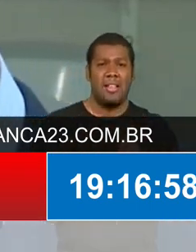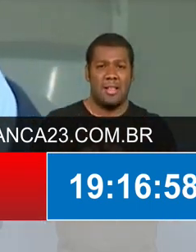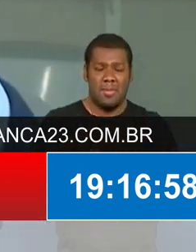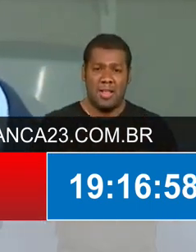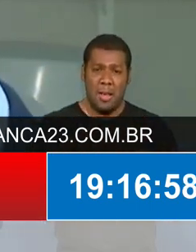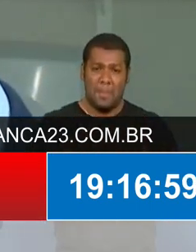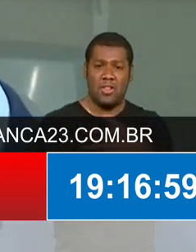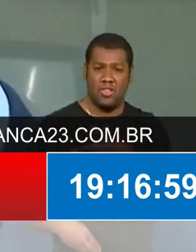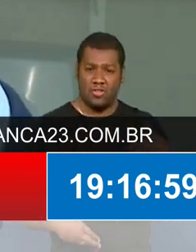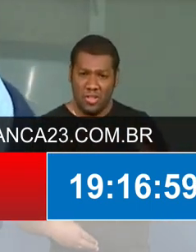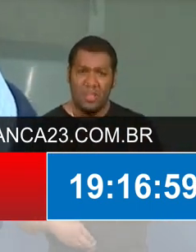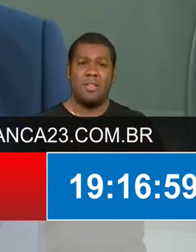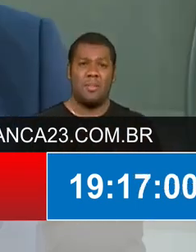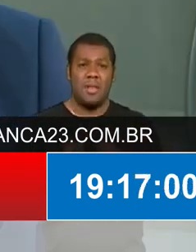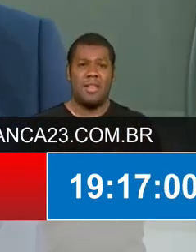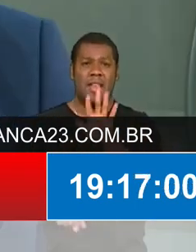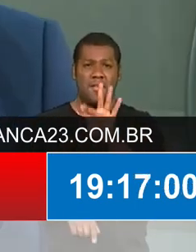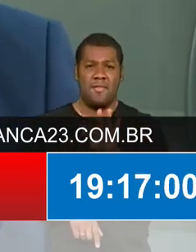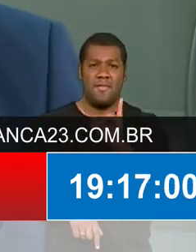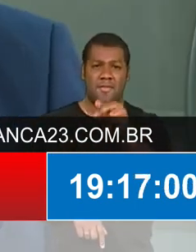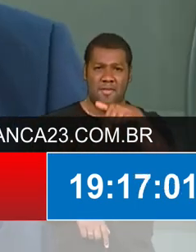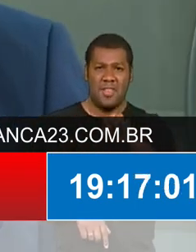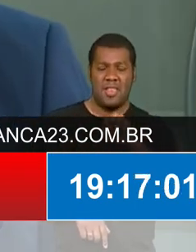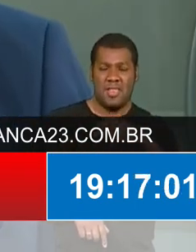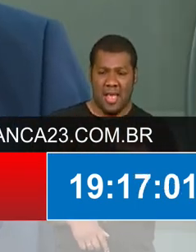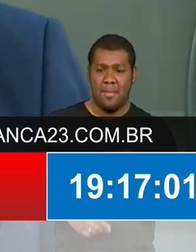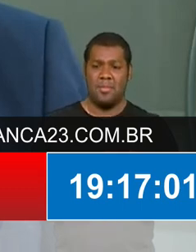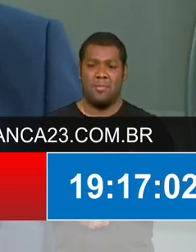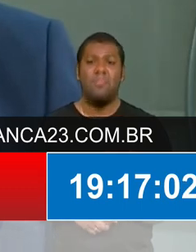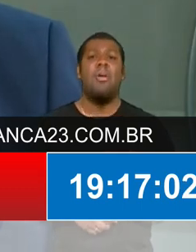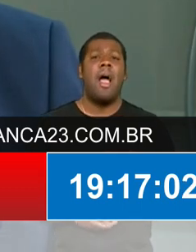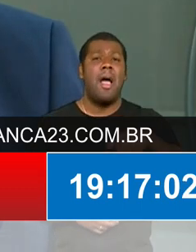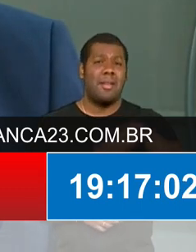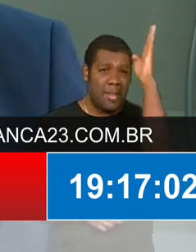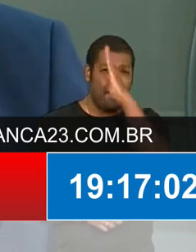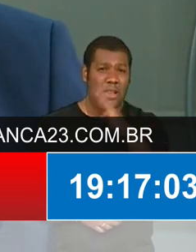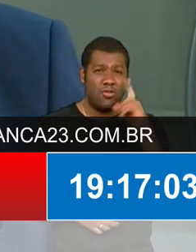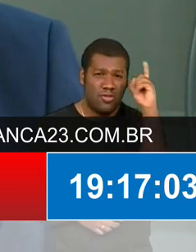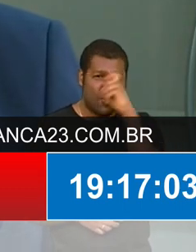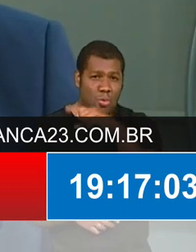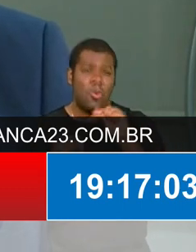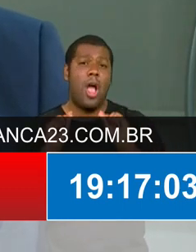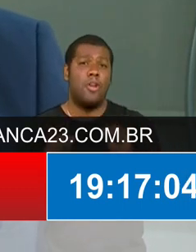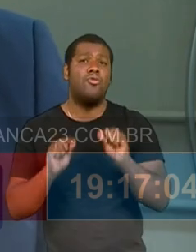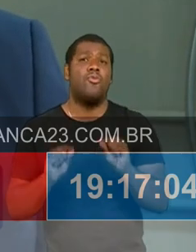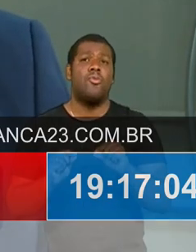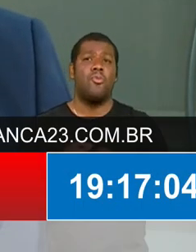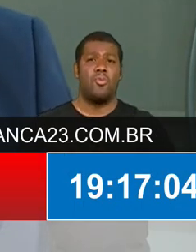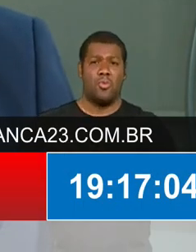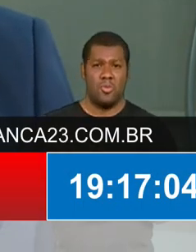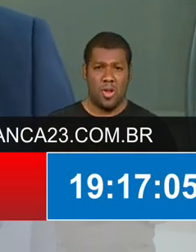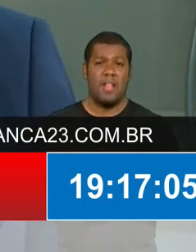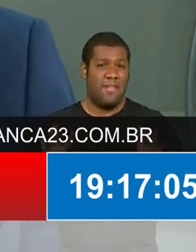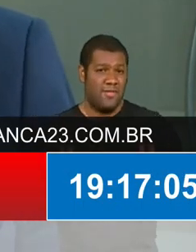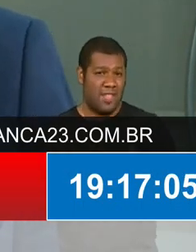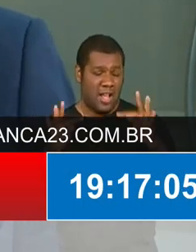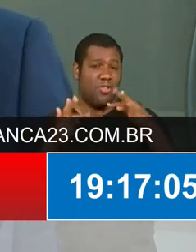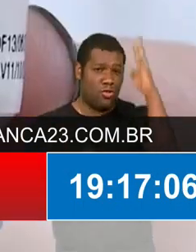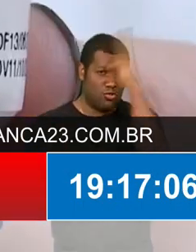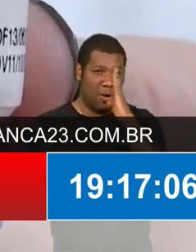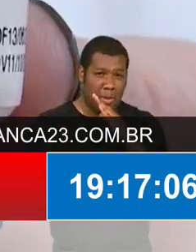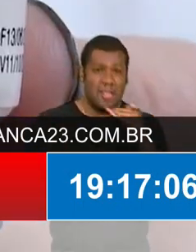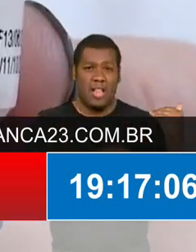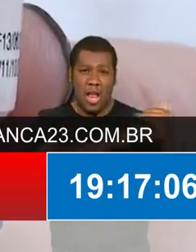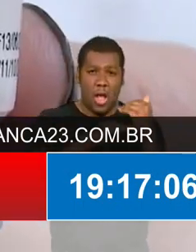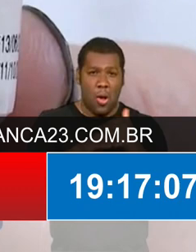da Saúde e FINEP. Um dos grandes desafios do Brasil é colocar a inovação brasileira no nível da produção científica.